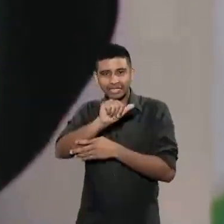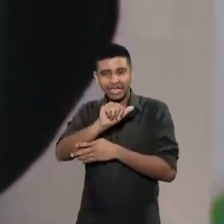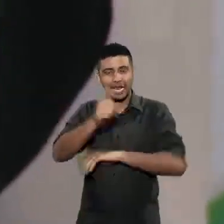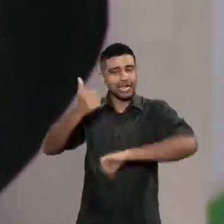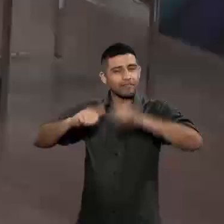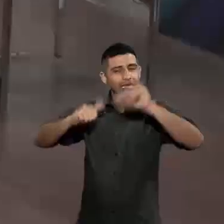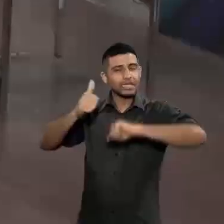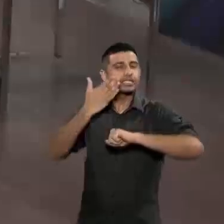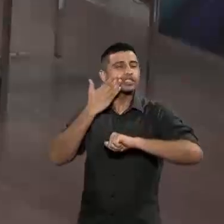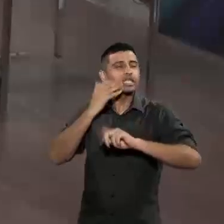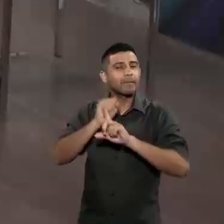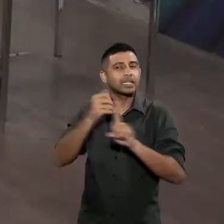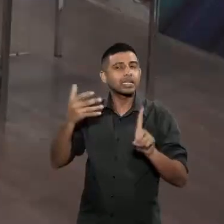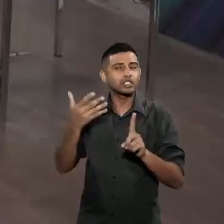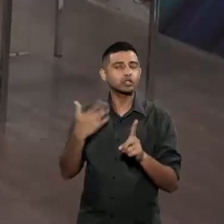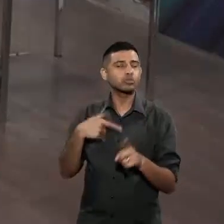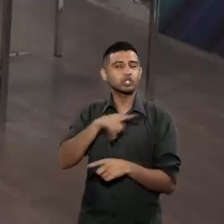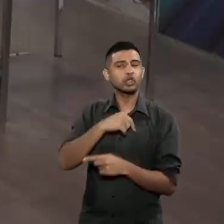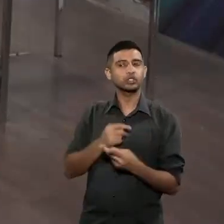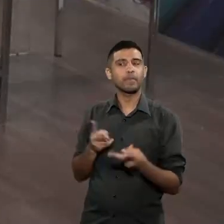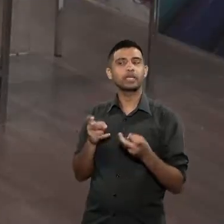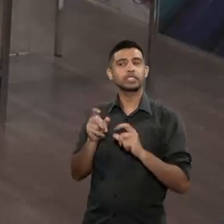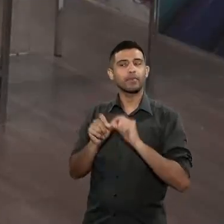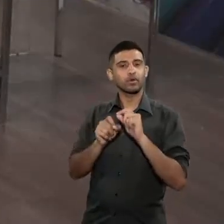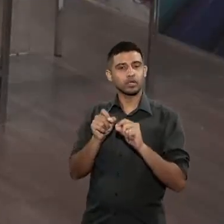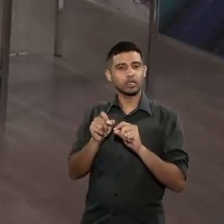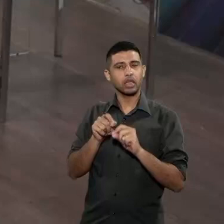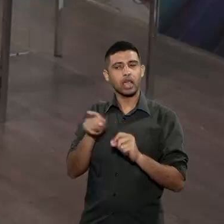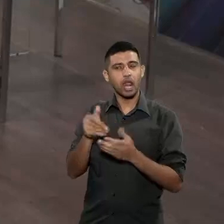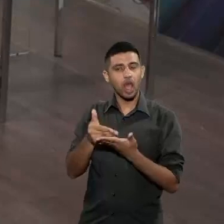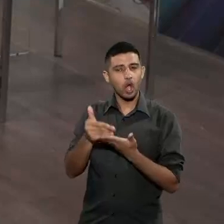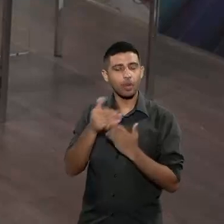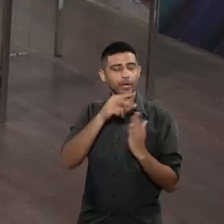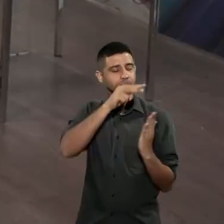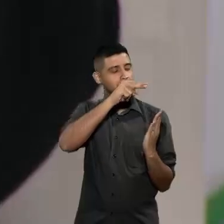da síndrome de Ehlers, a gente percebe que